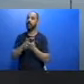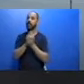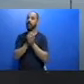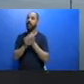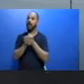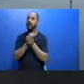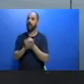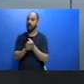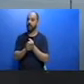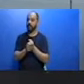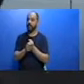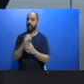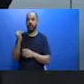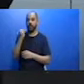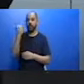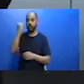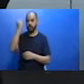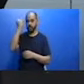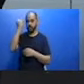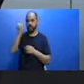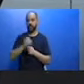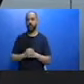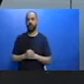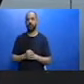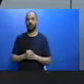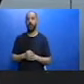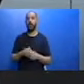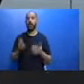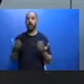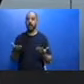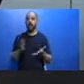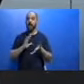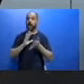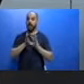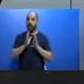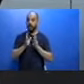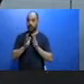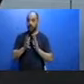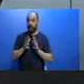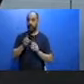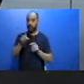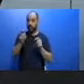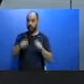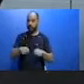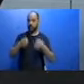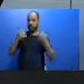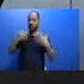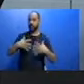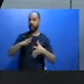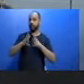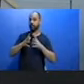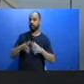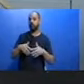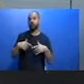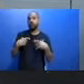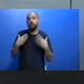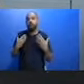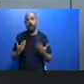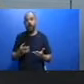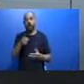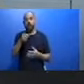e como nós falamos essa atividade era oral mas e se alguém